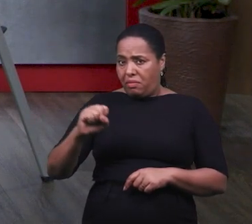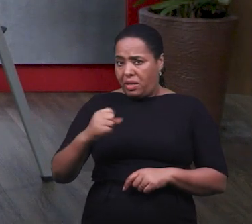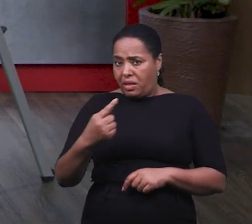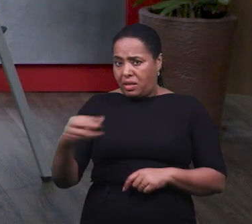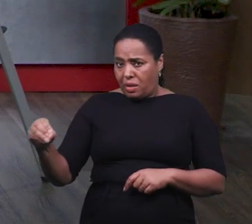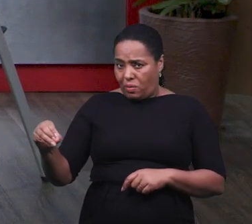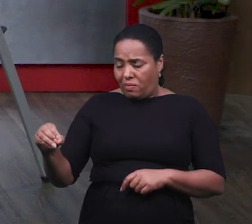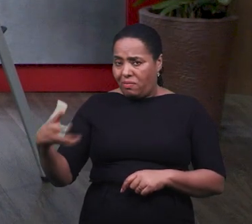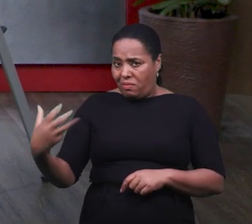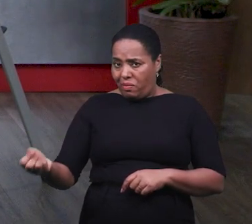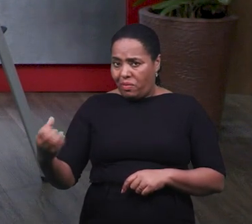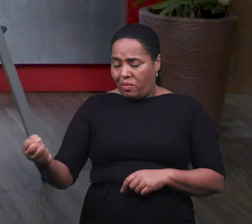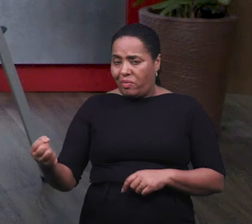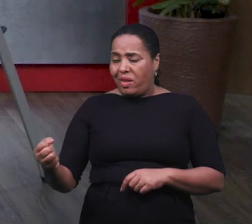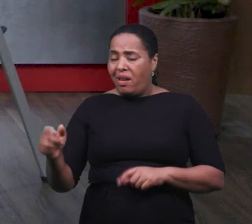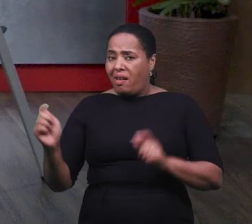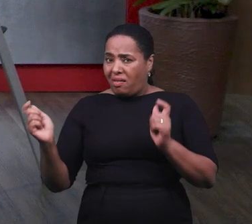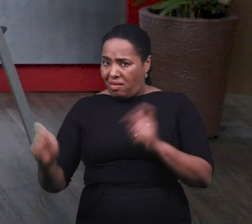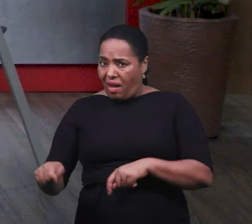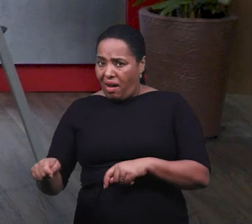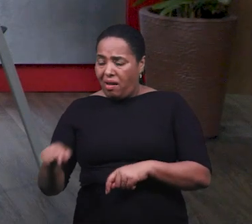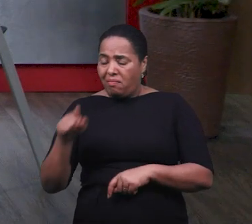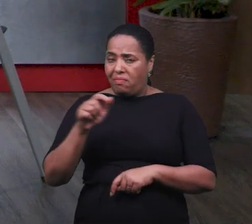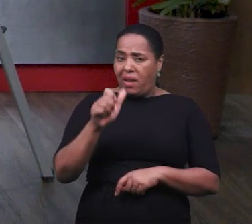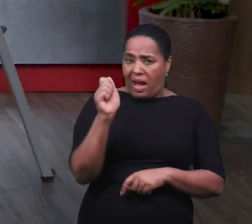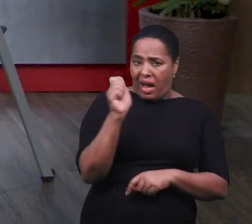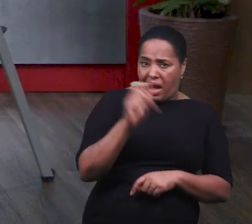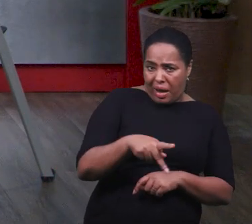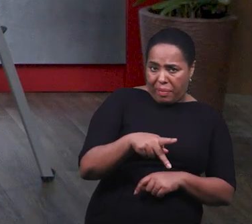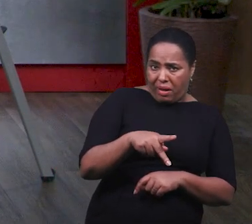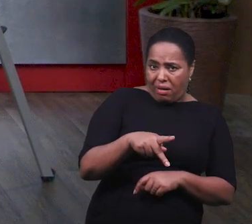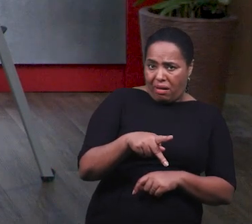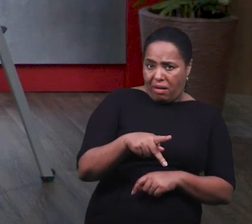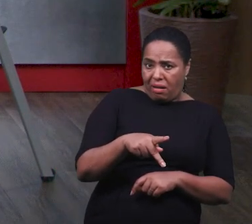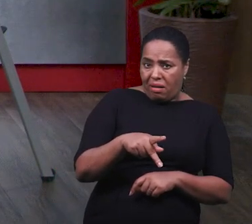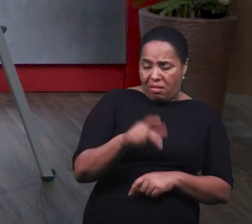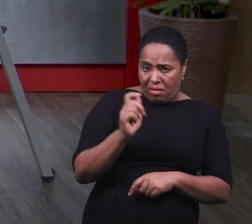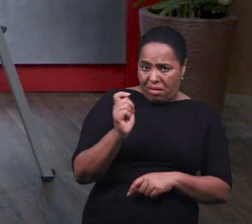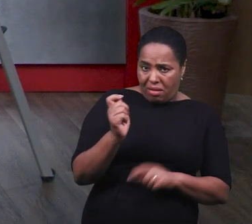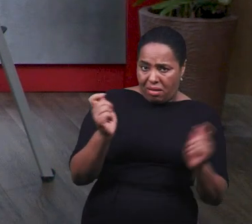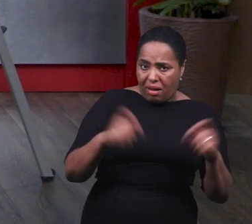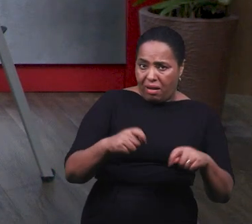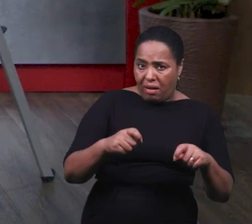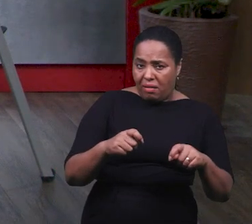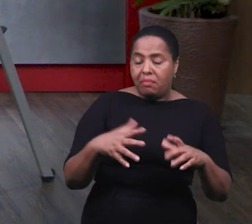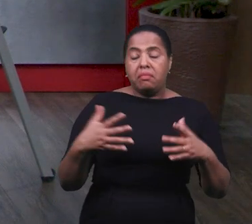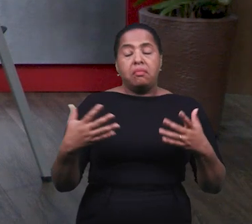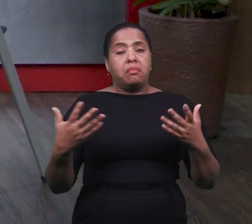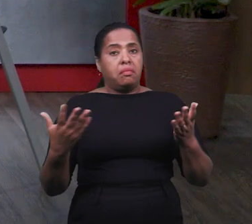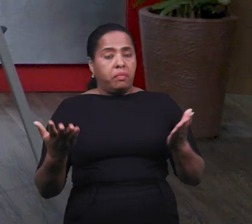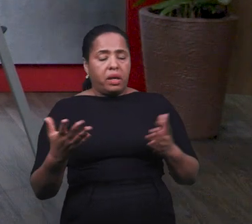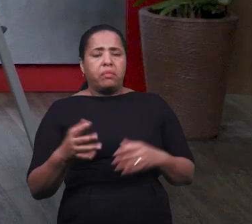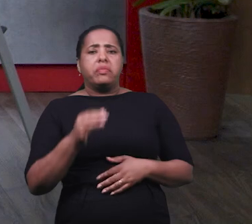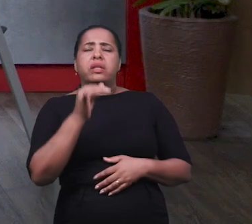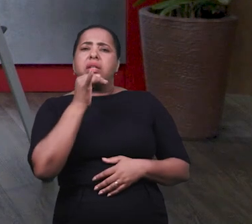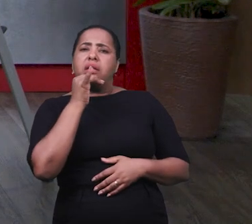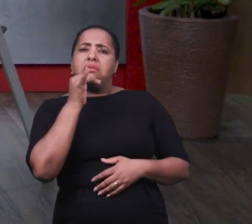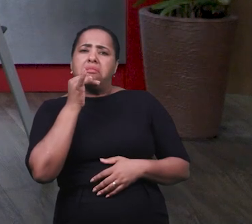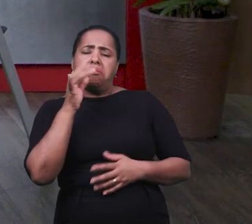muitas dúvidas. No exemplo que você trouxe aí, né, não sei se é um exemplo